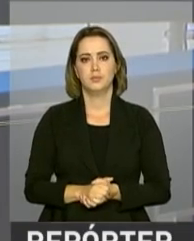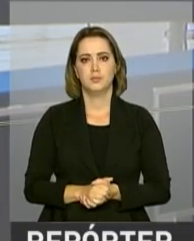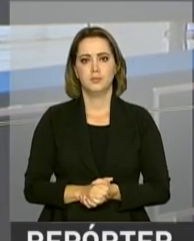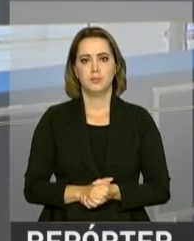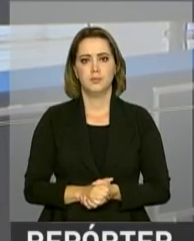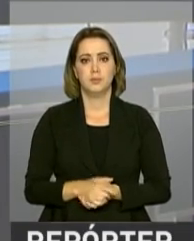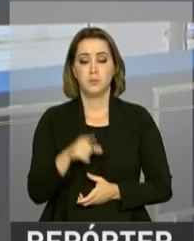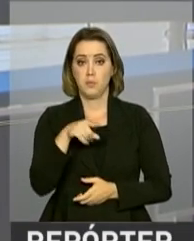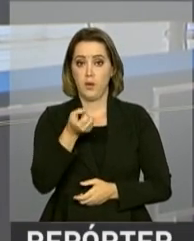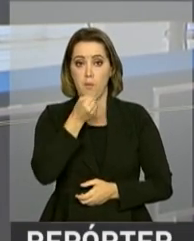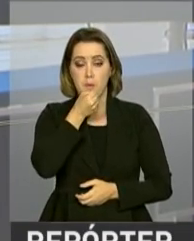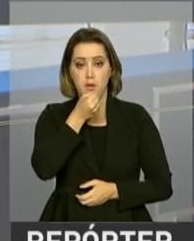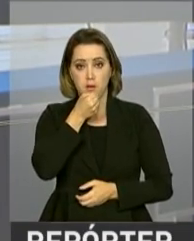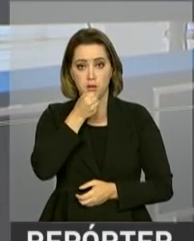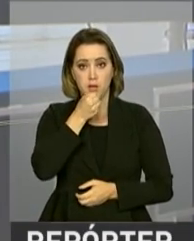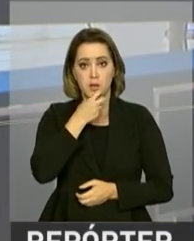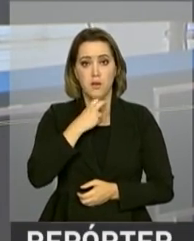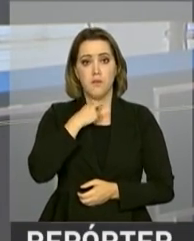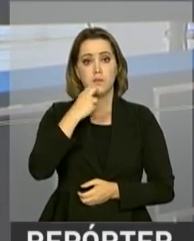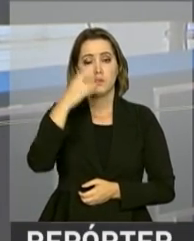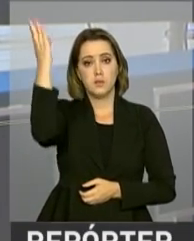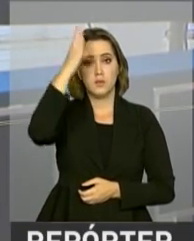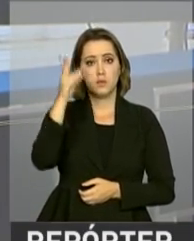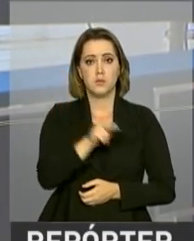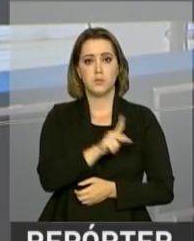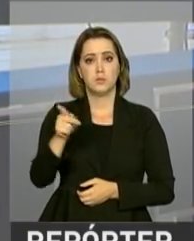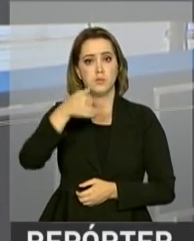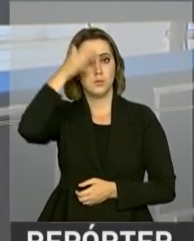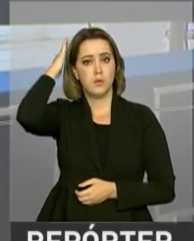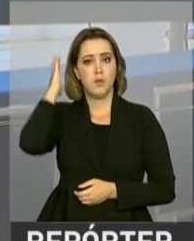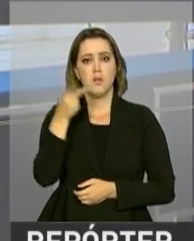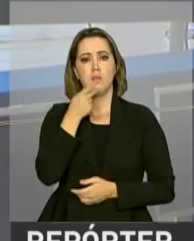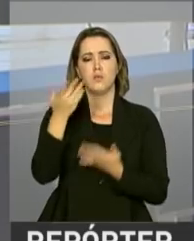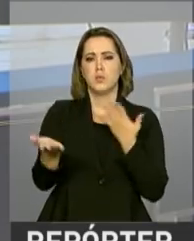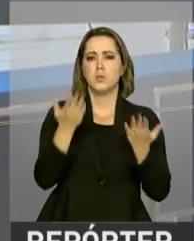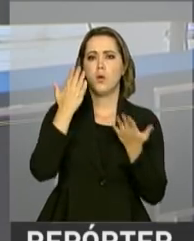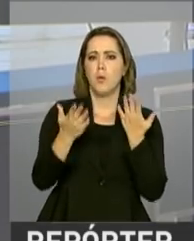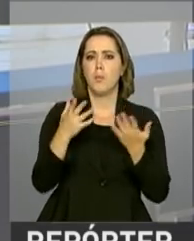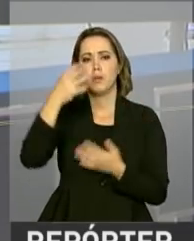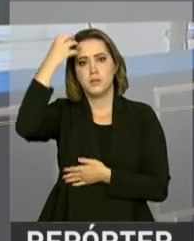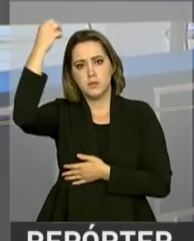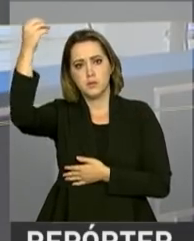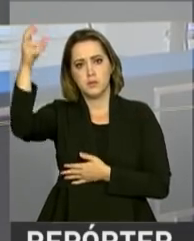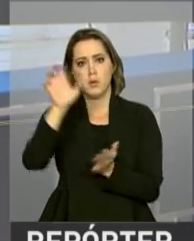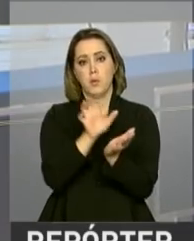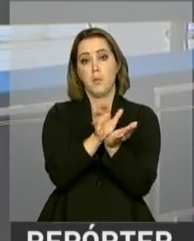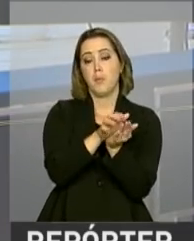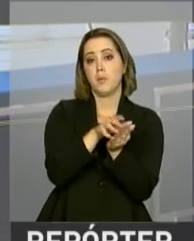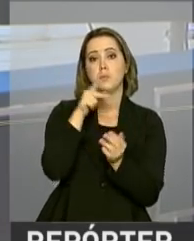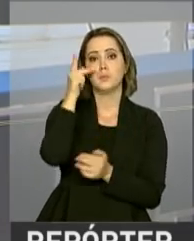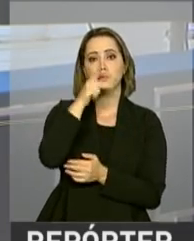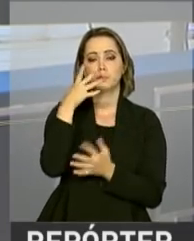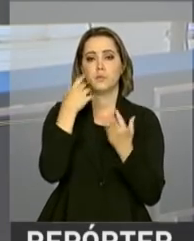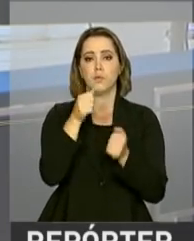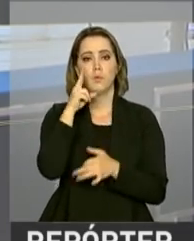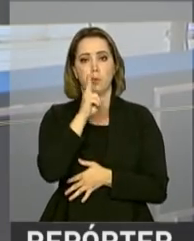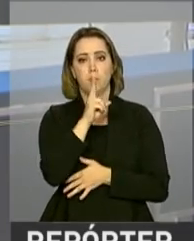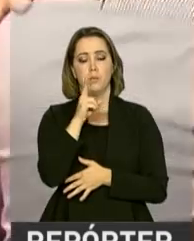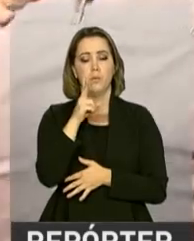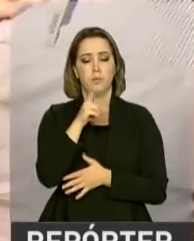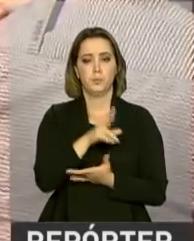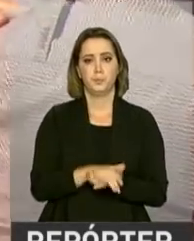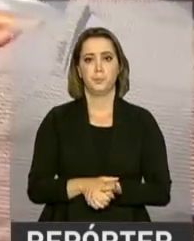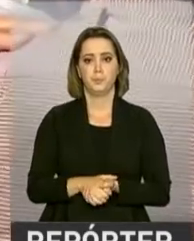em entrevista à Voz do Brasil, o presidente Michel Temer fez um balanço da viagem a Pernambuco e à Paraíba. Vamos ouvir.